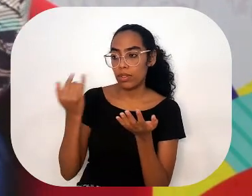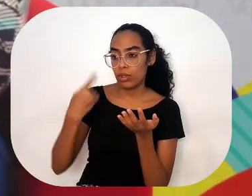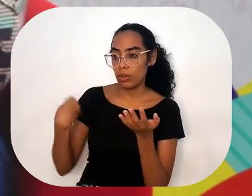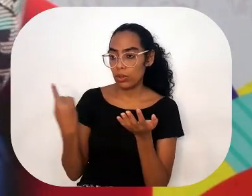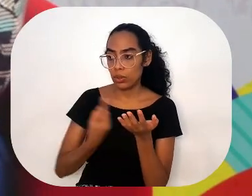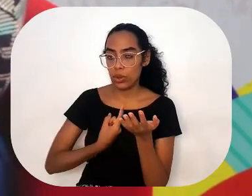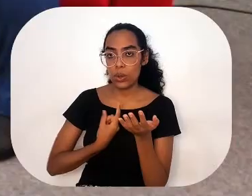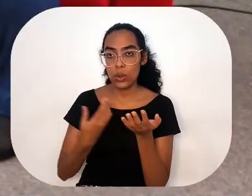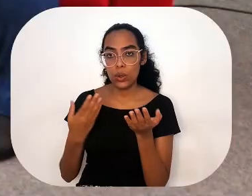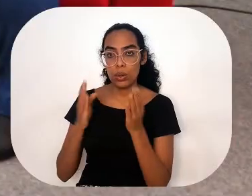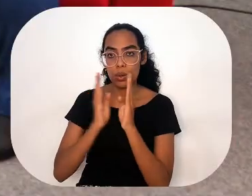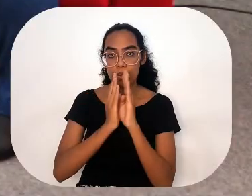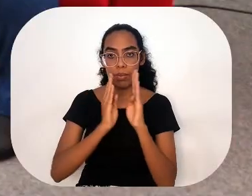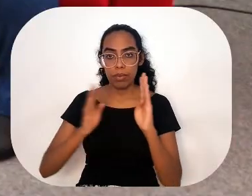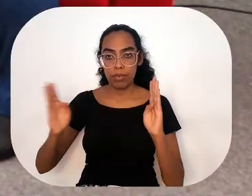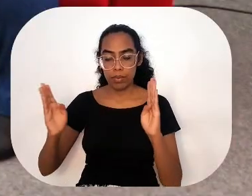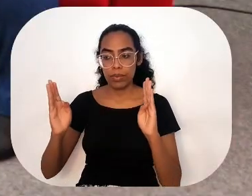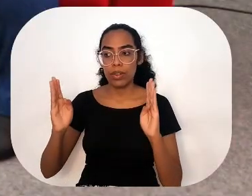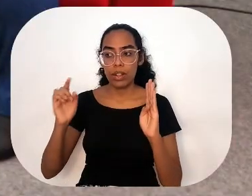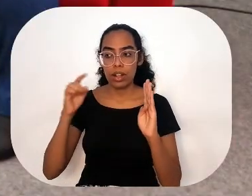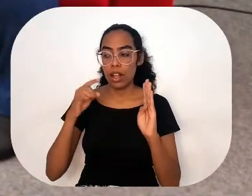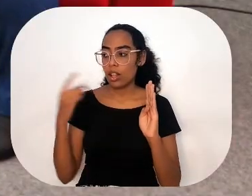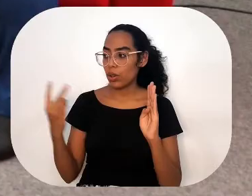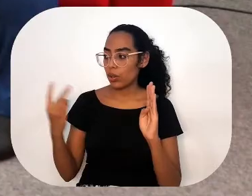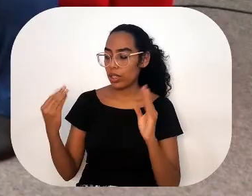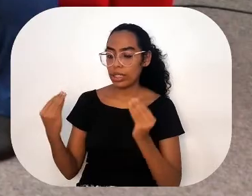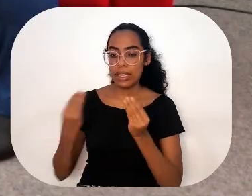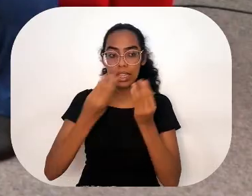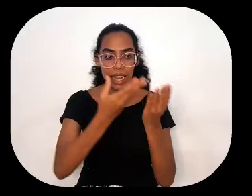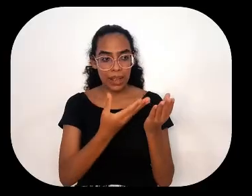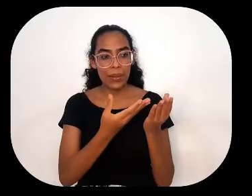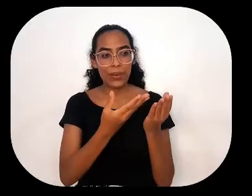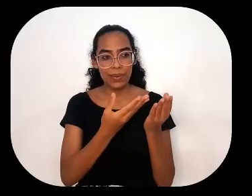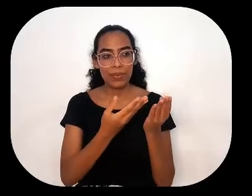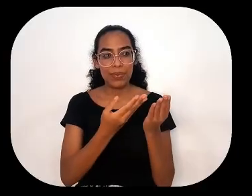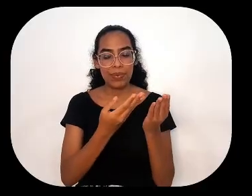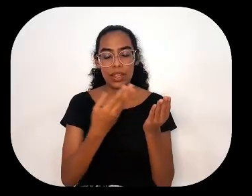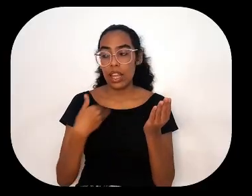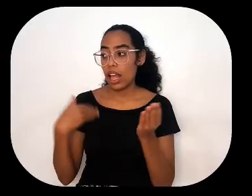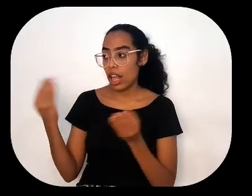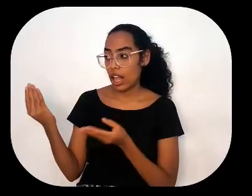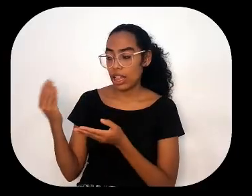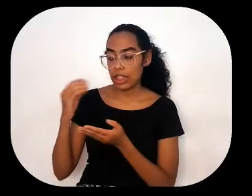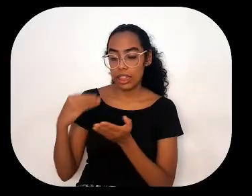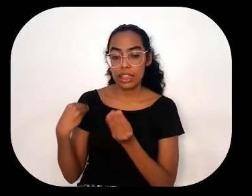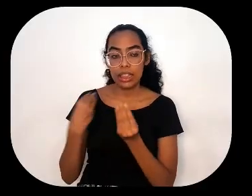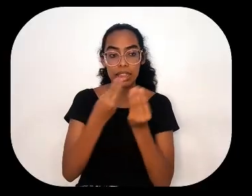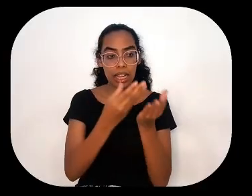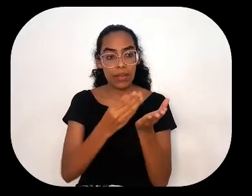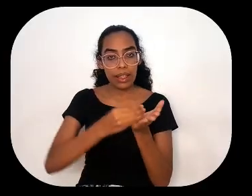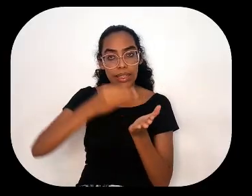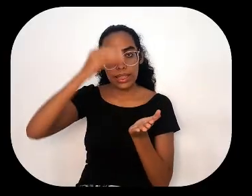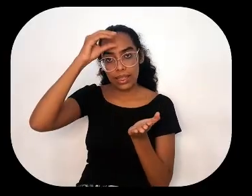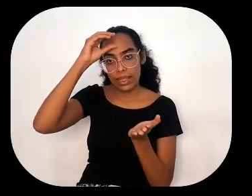natural como doação professor Tiago é trouxe a a tese não é o que foi publicada em livro